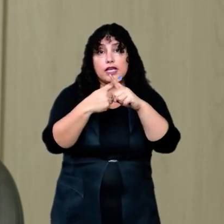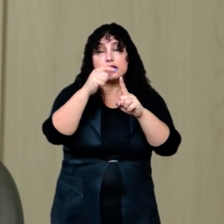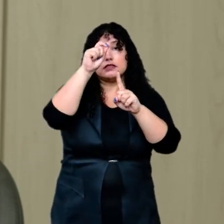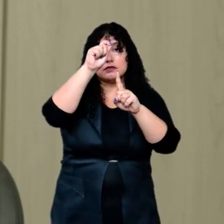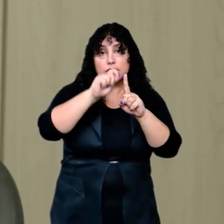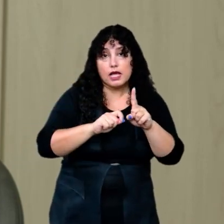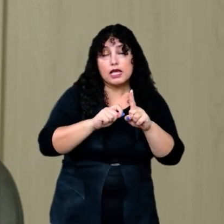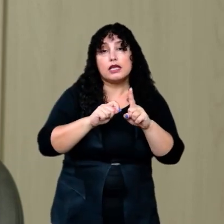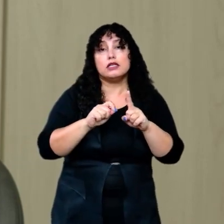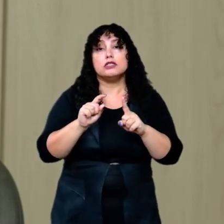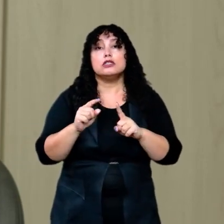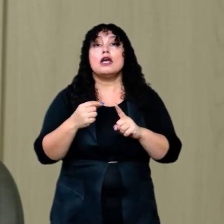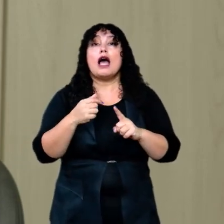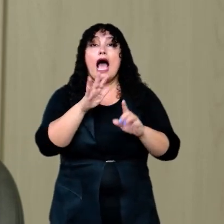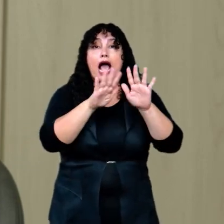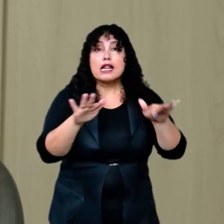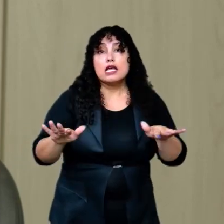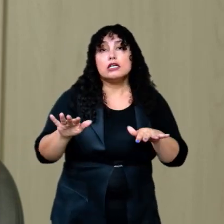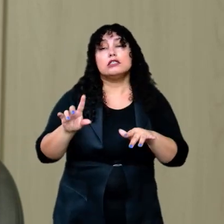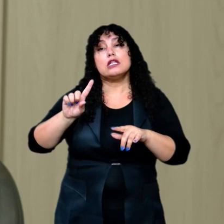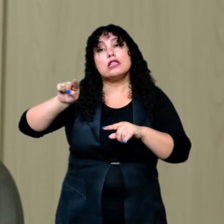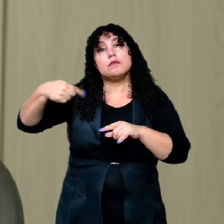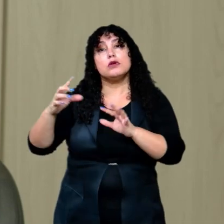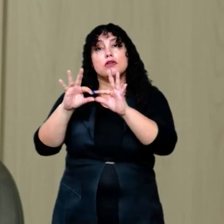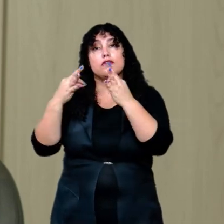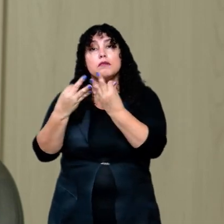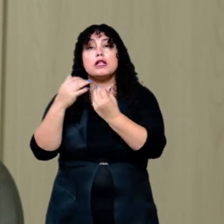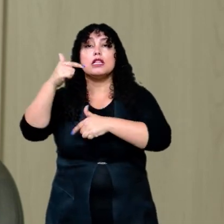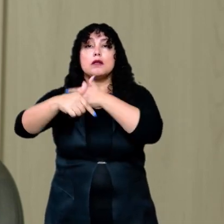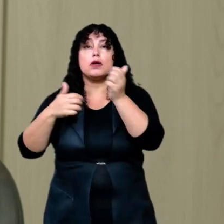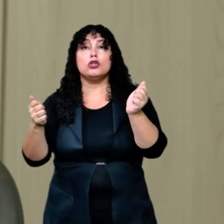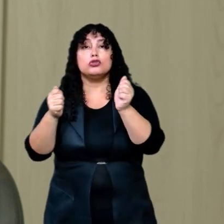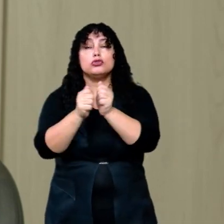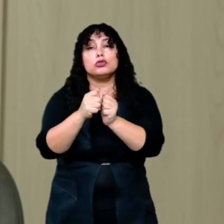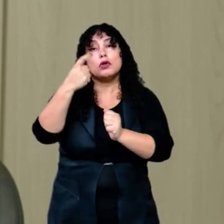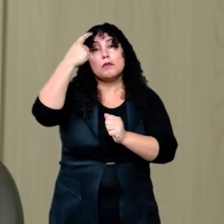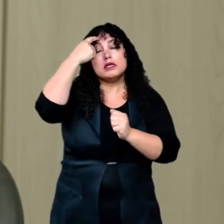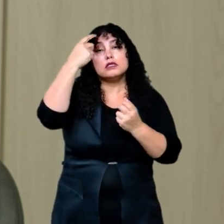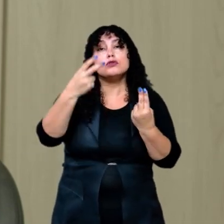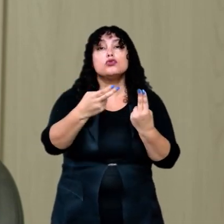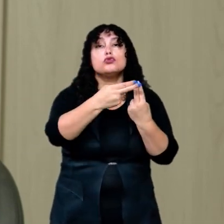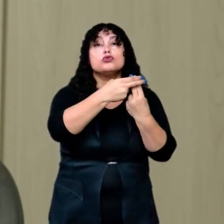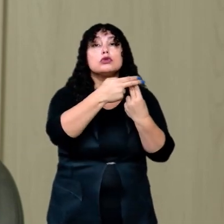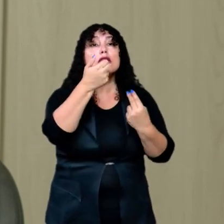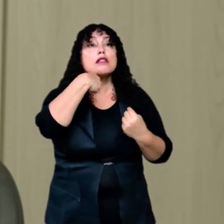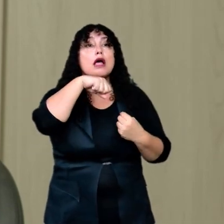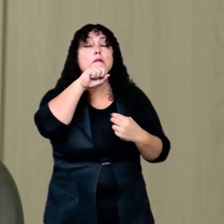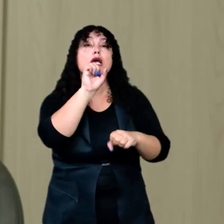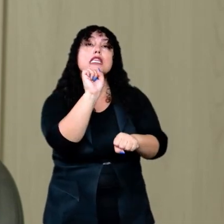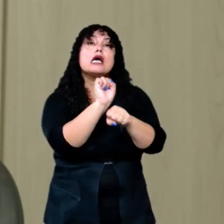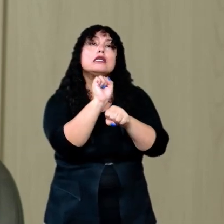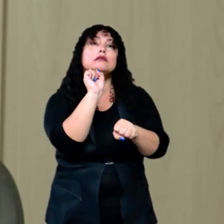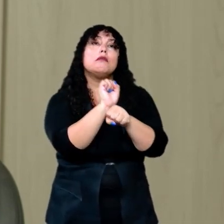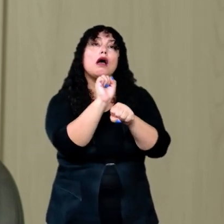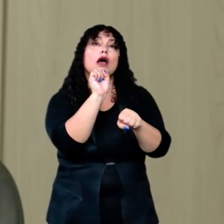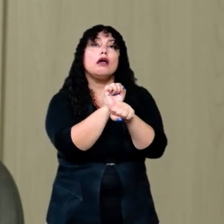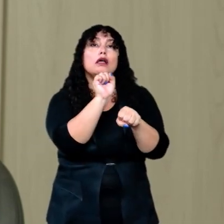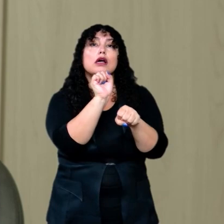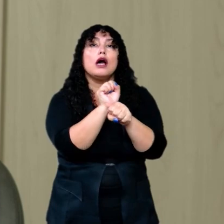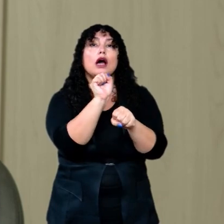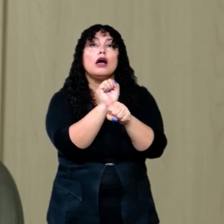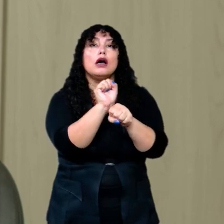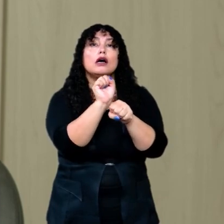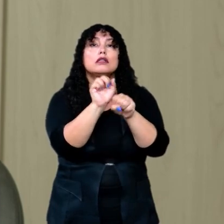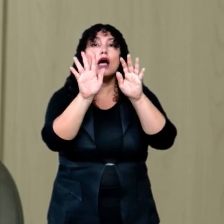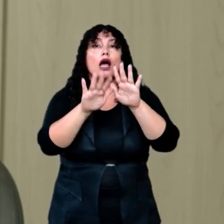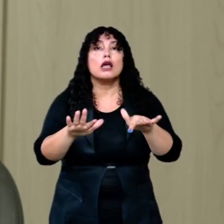1 vez a família, né, para a gente estar trabalhando junto. Ou então, pensando no SUS, enquanto essa mãe está lá esperando, né,